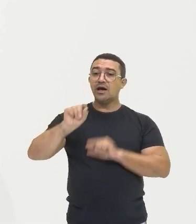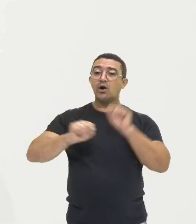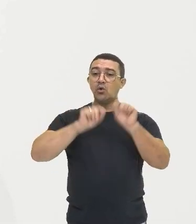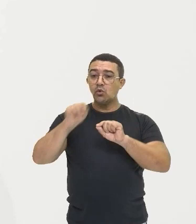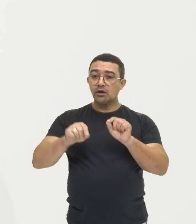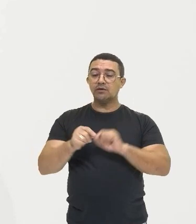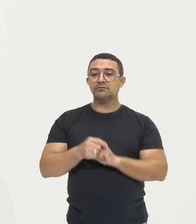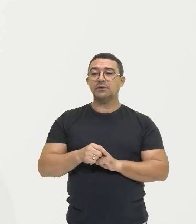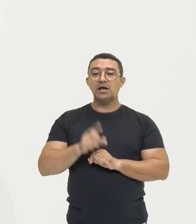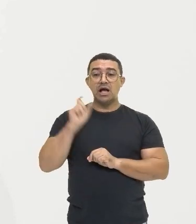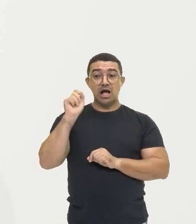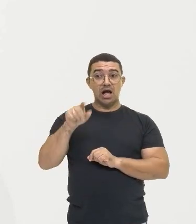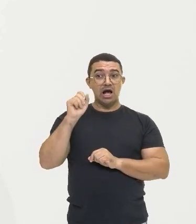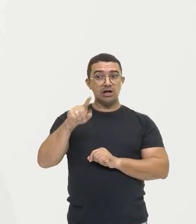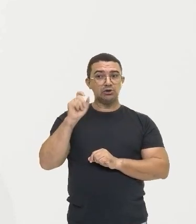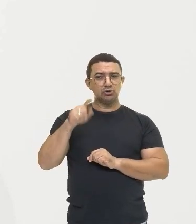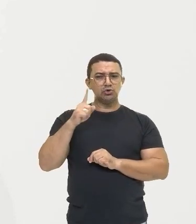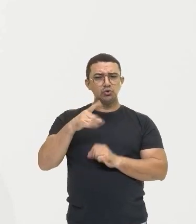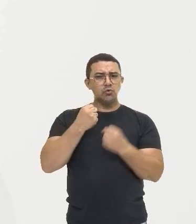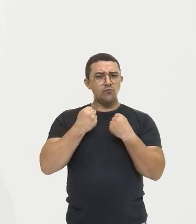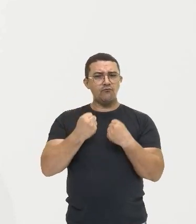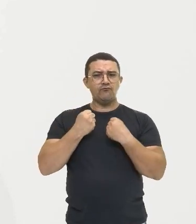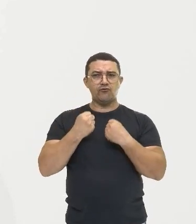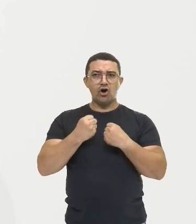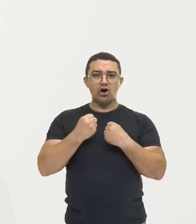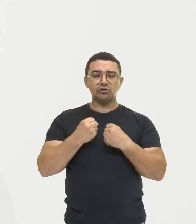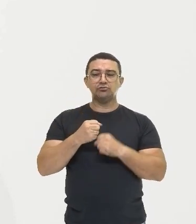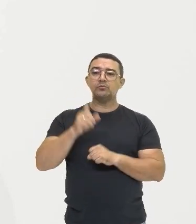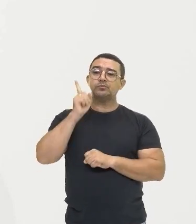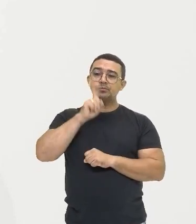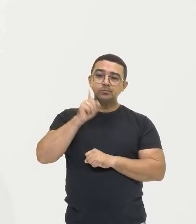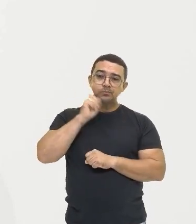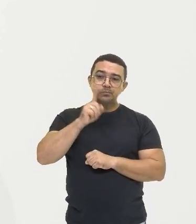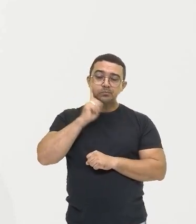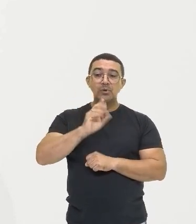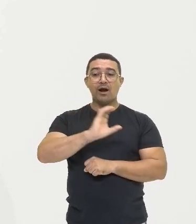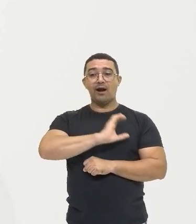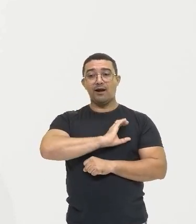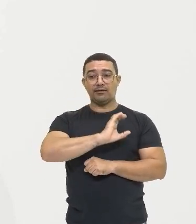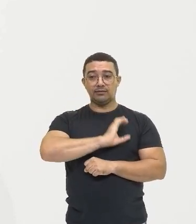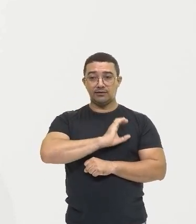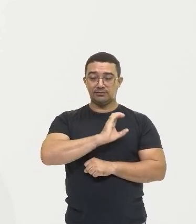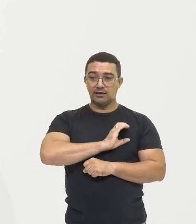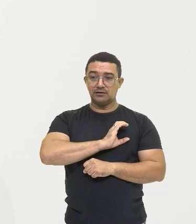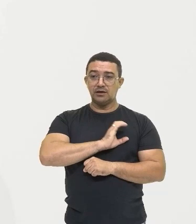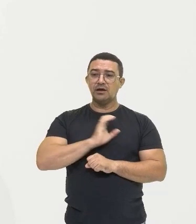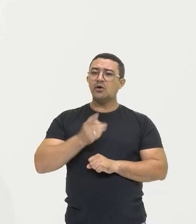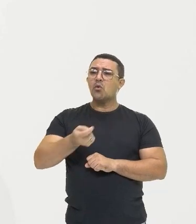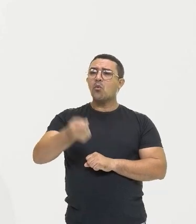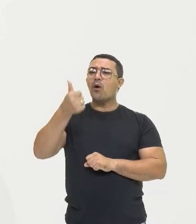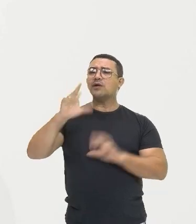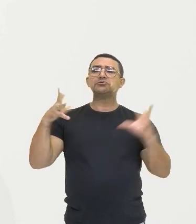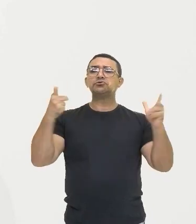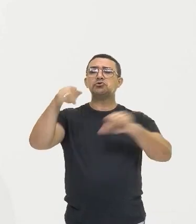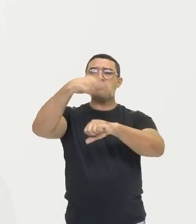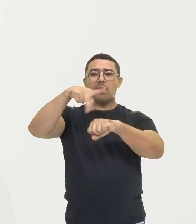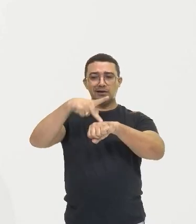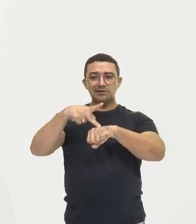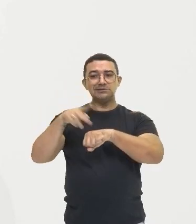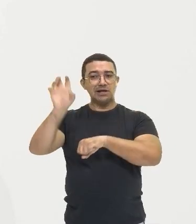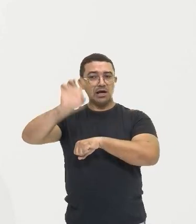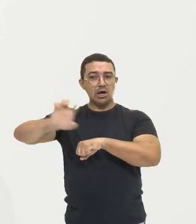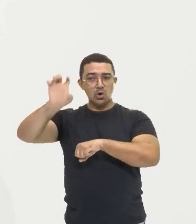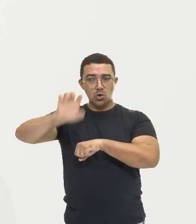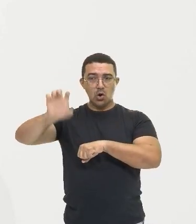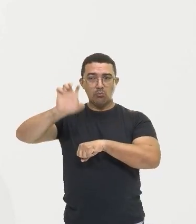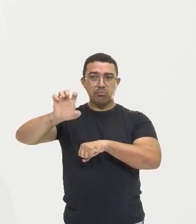com a coloração em azul bem escuro. Estados Unidos, Canadá, quase todos os países europeus. Olha, dei